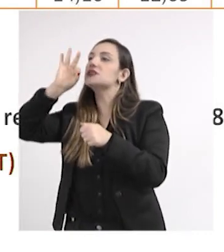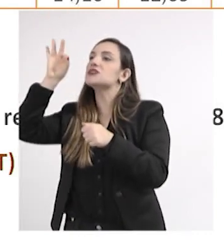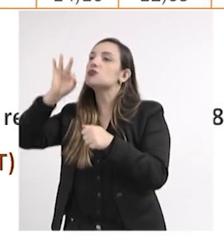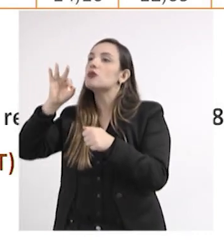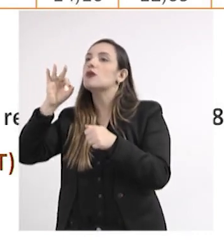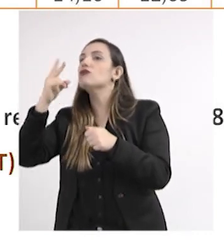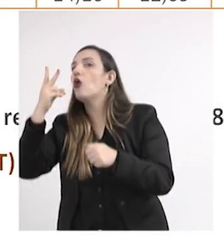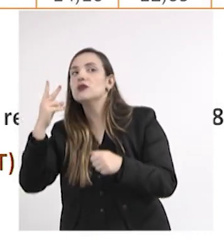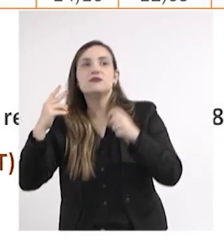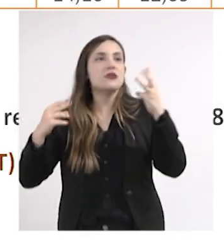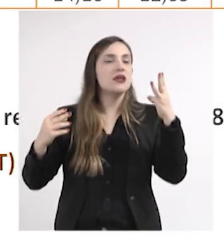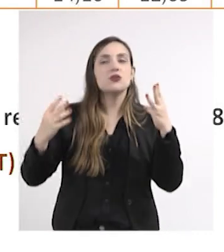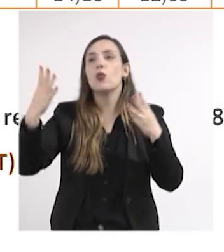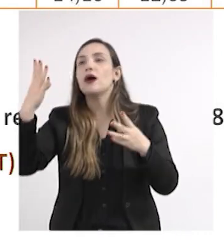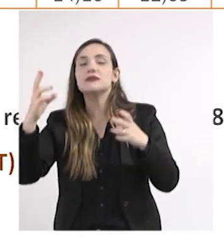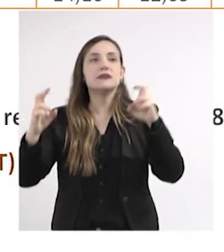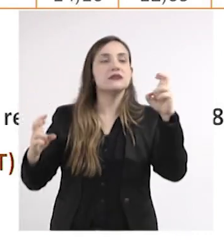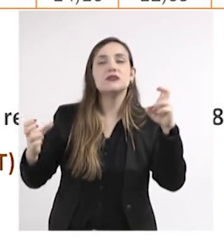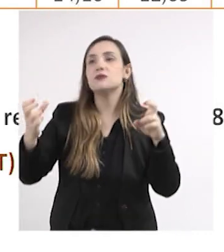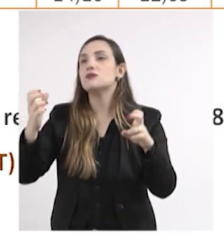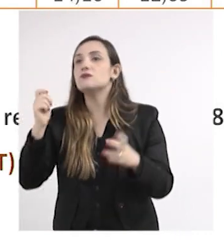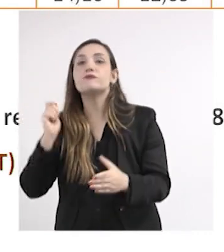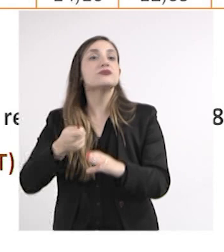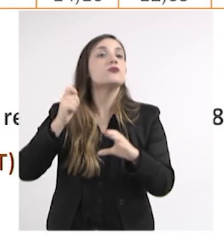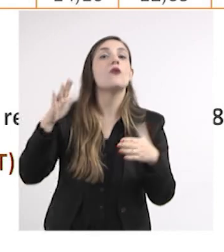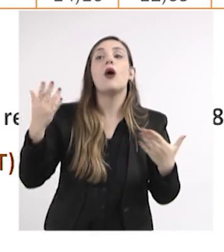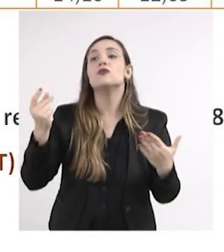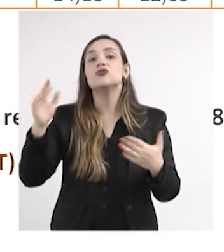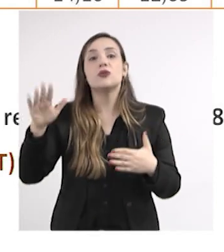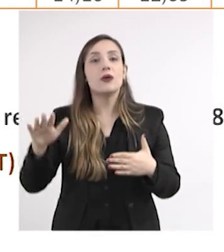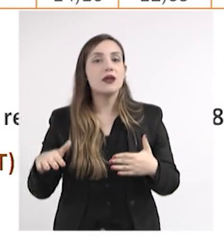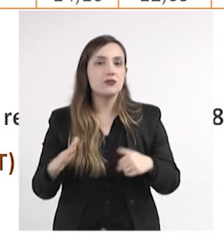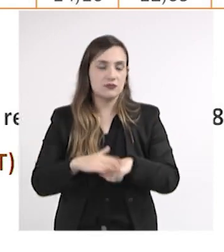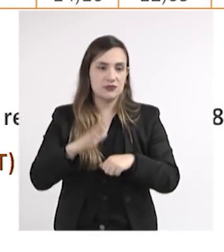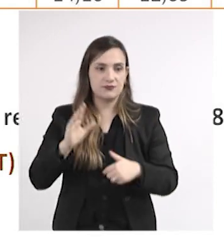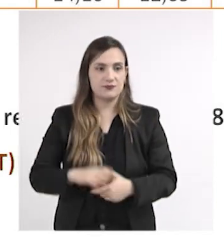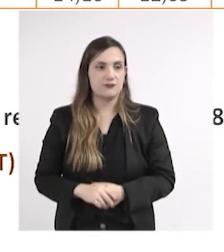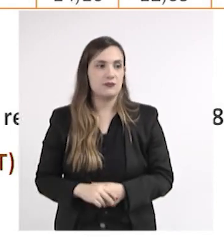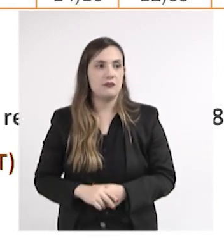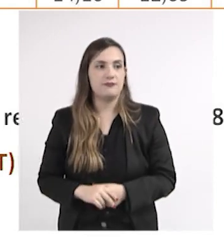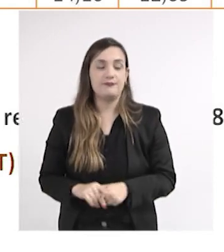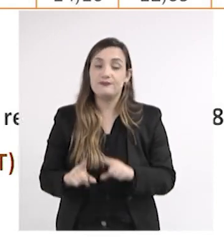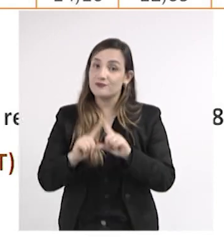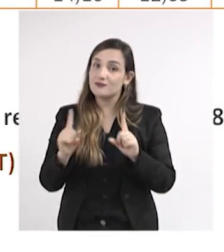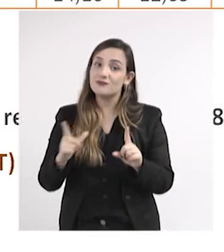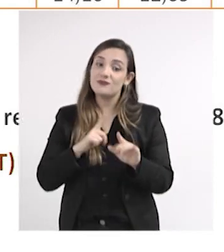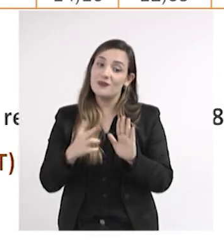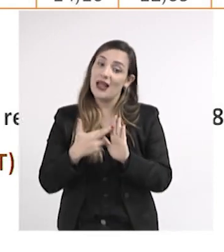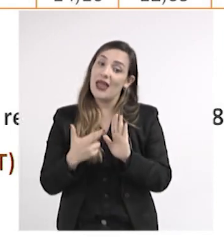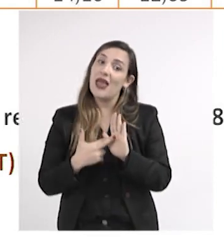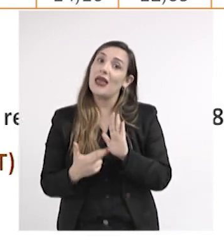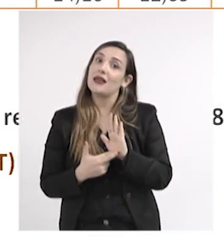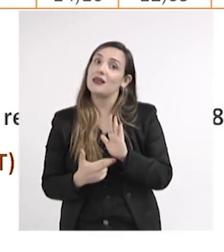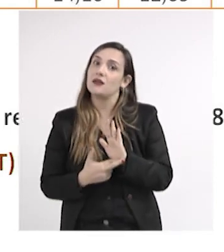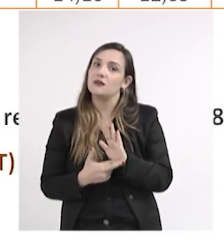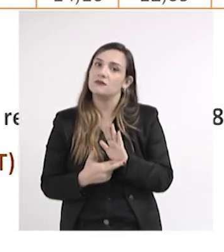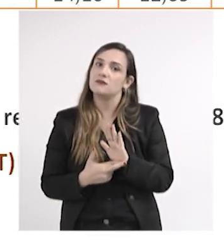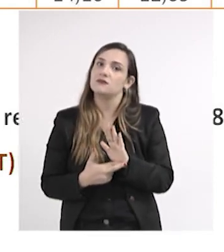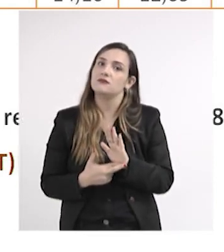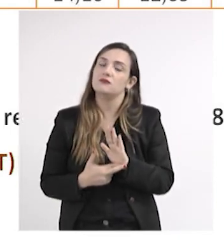temos as seguintes premissas decisórias. Qual é a razão da limitação desse